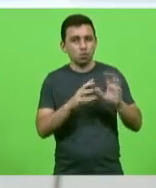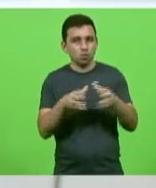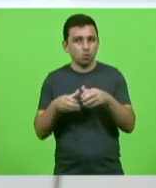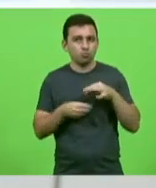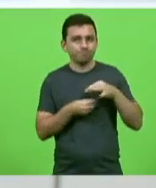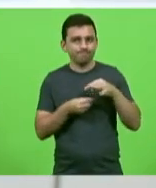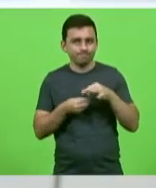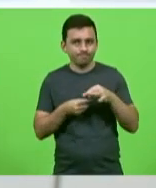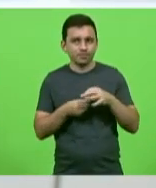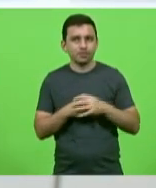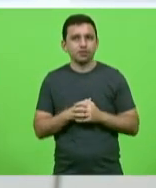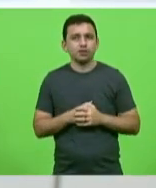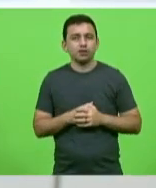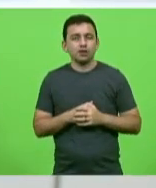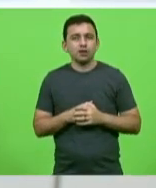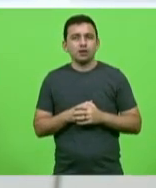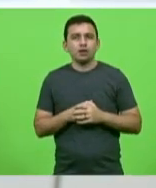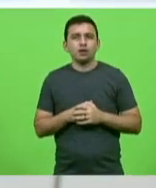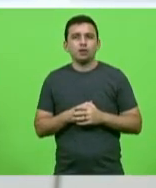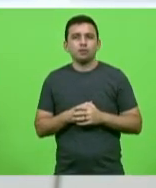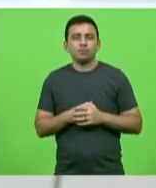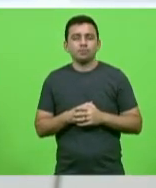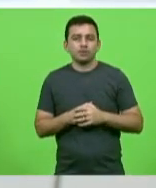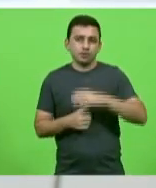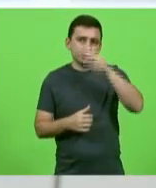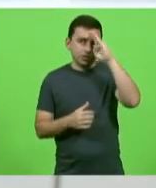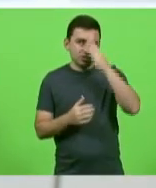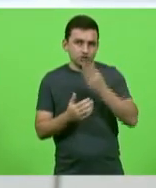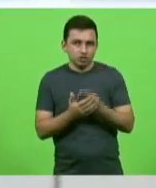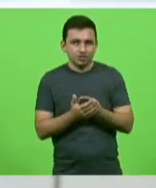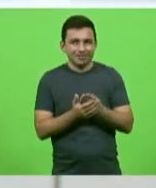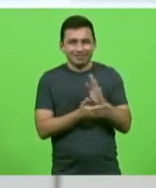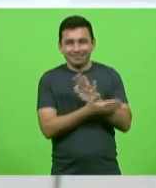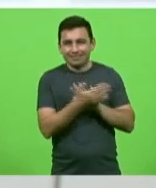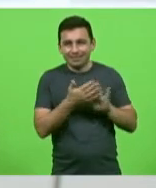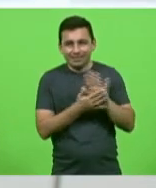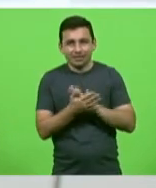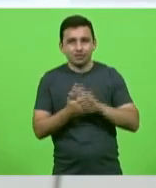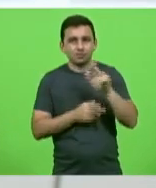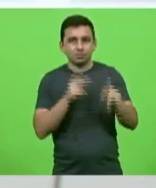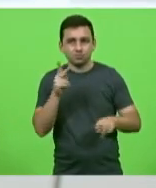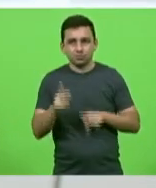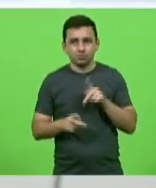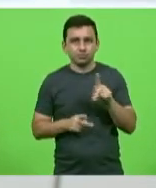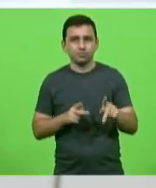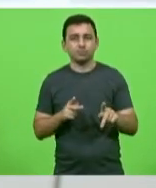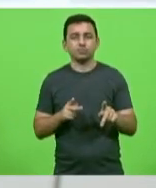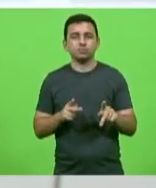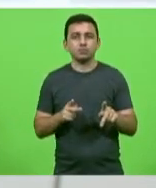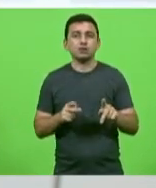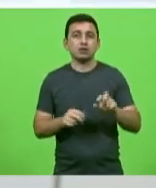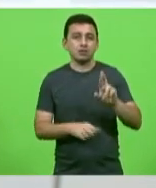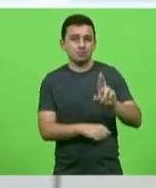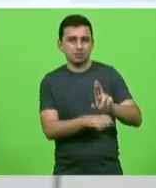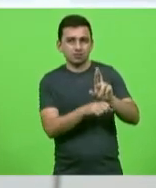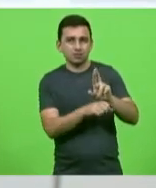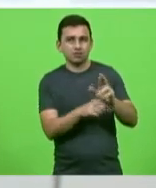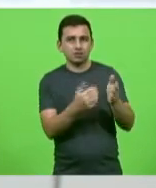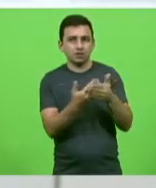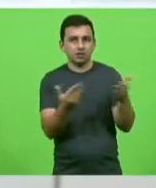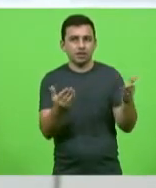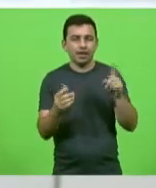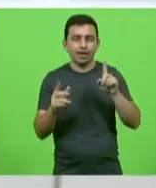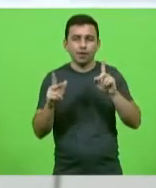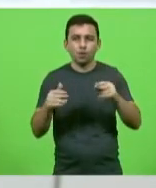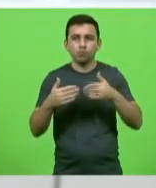isso porque a falência da credibilidade popular na política e nos seus representantes é caminho